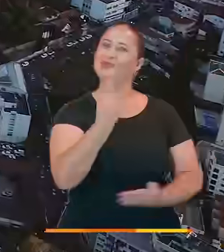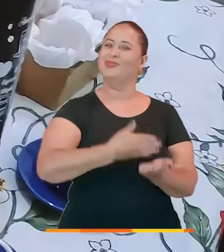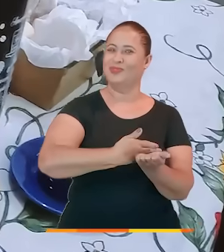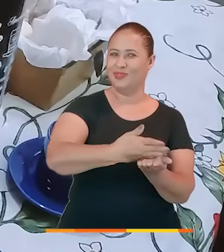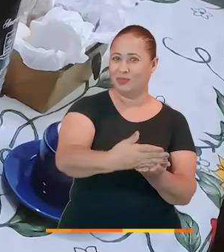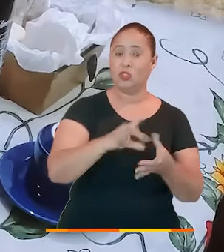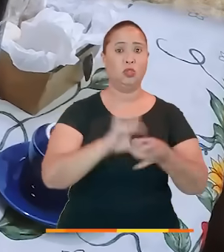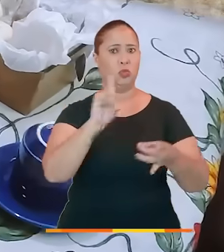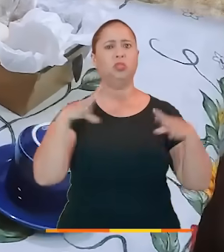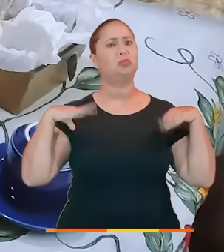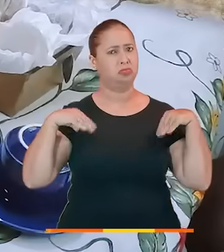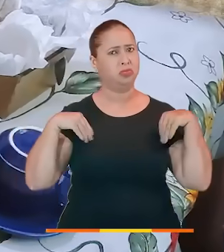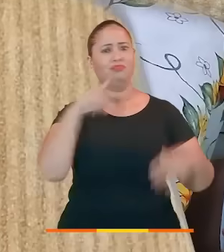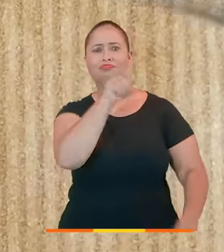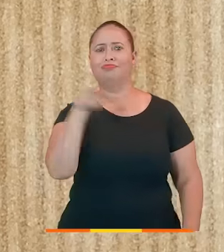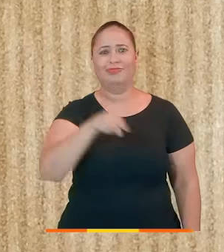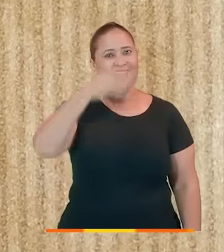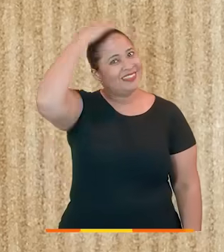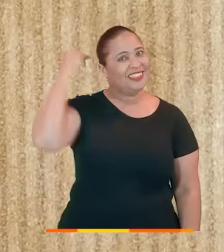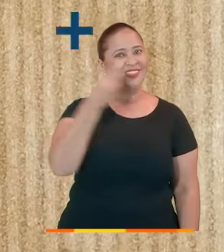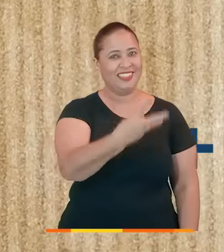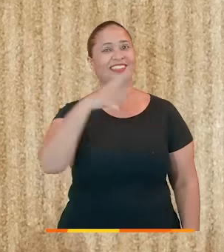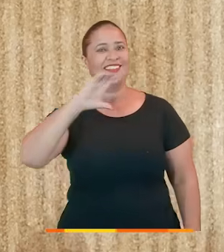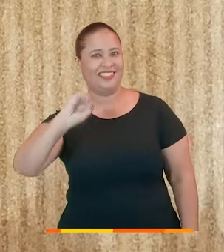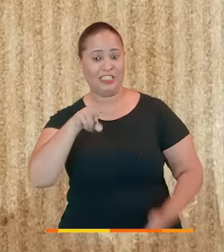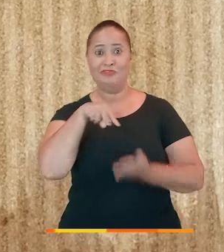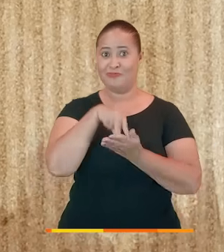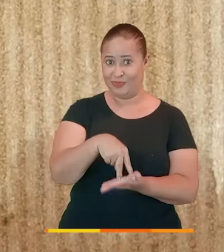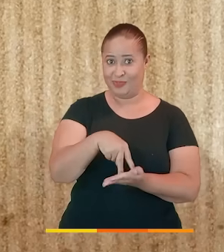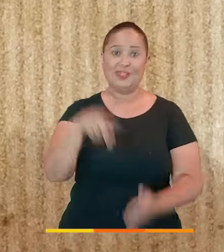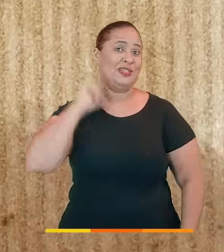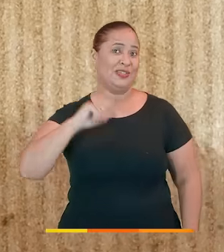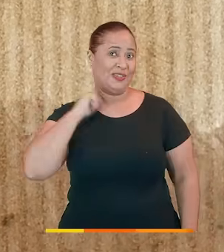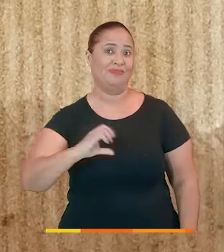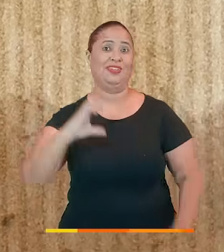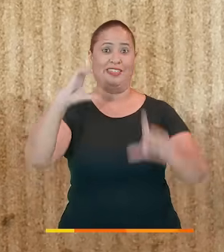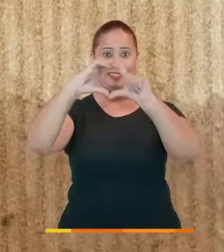deixar criar mordomia. Zema é 30, é pé no chão e Minas do coração.